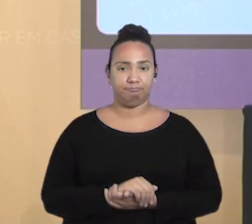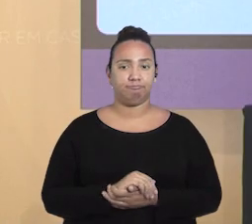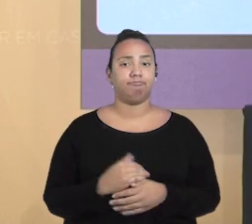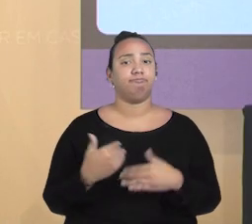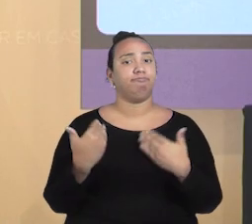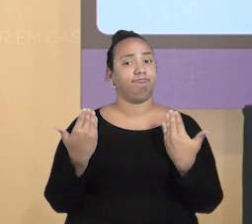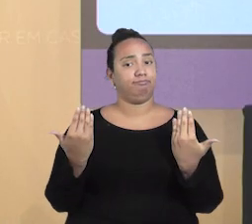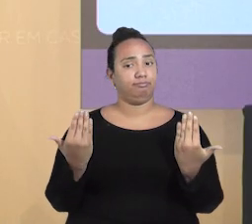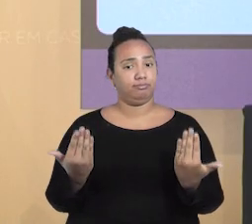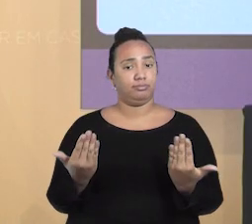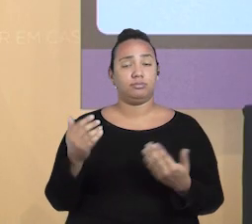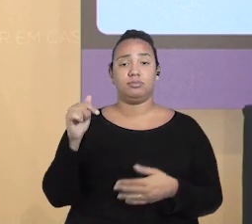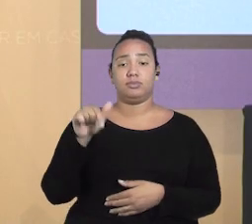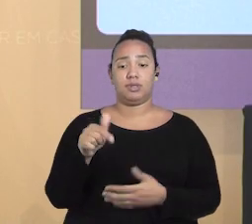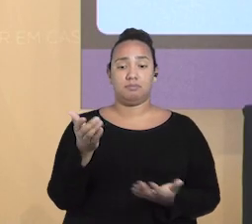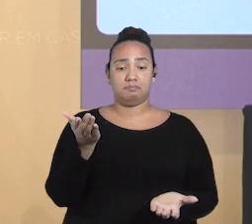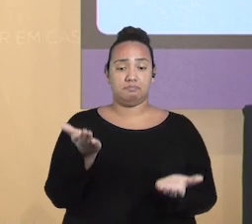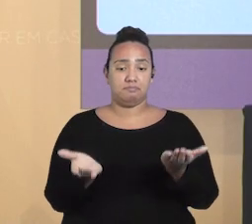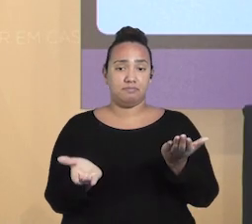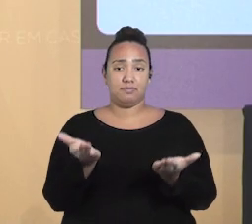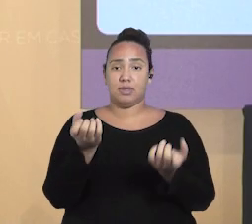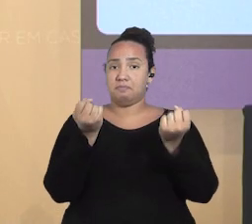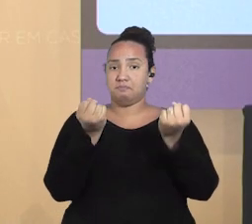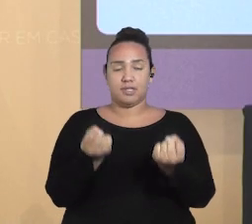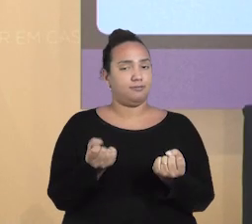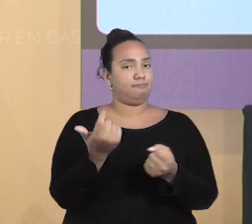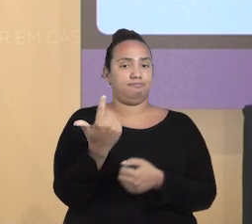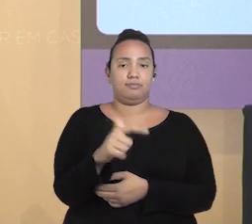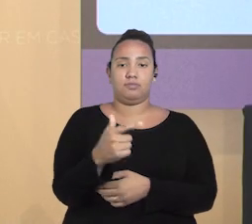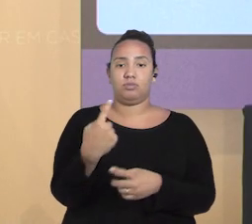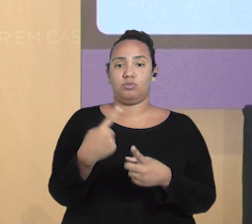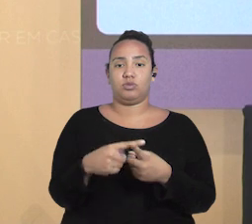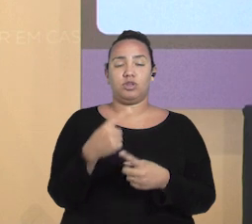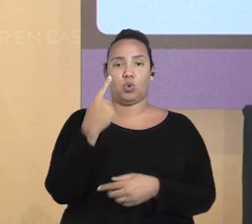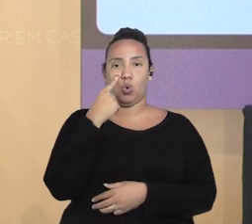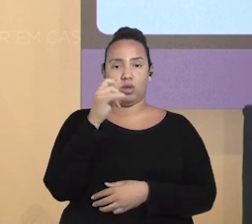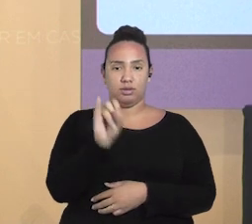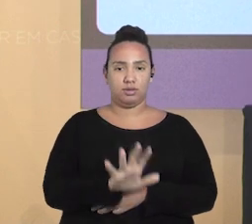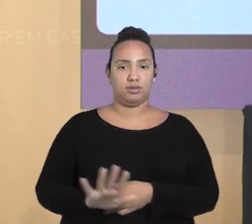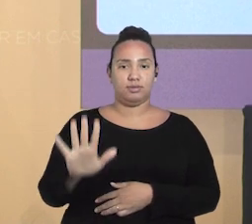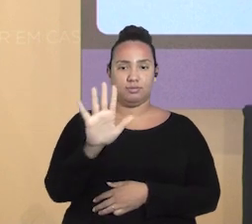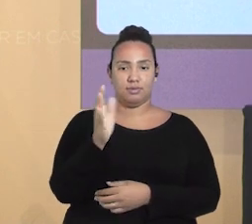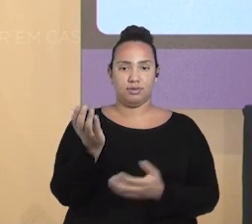Muito bem, pessoal. Não terão o mesmo peso, porque um lado,